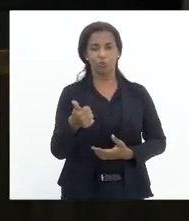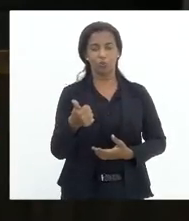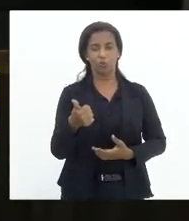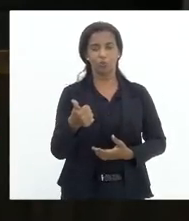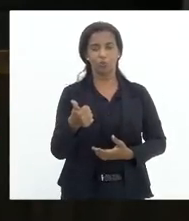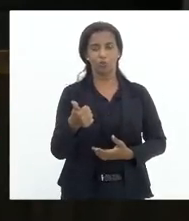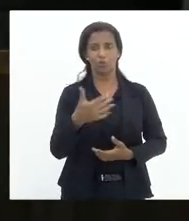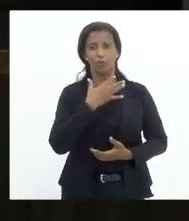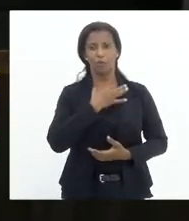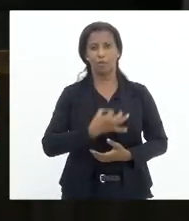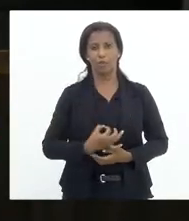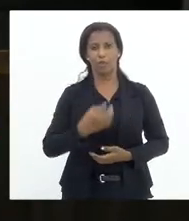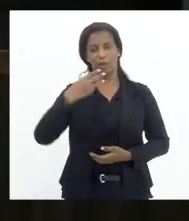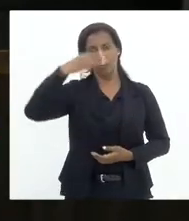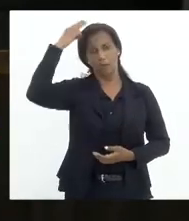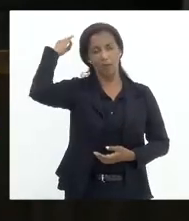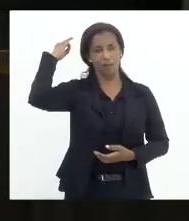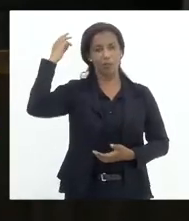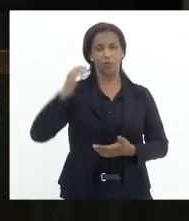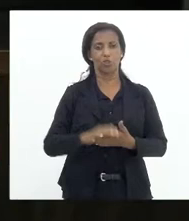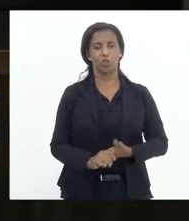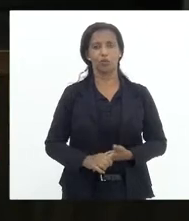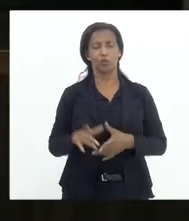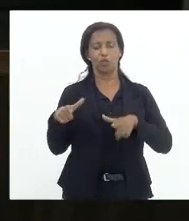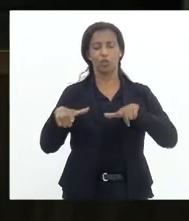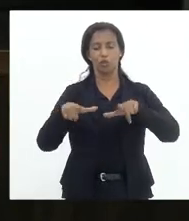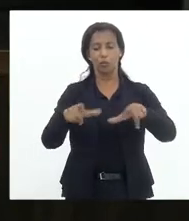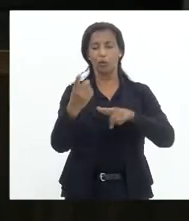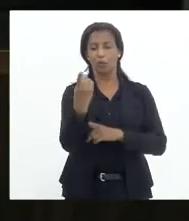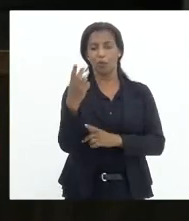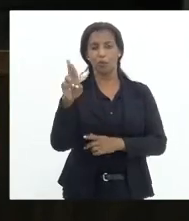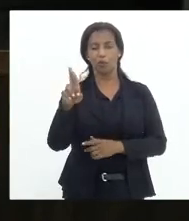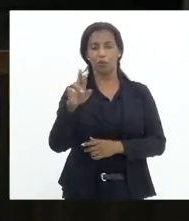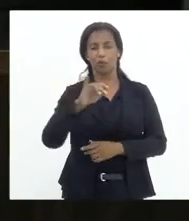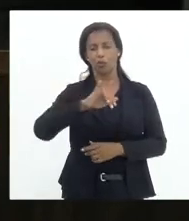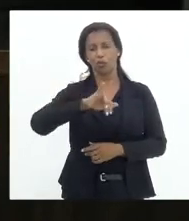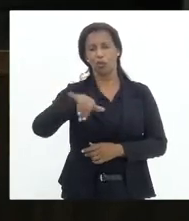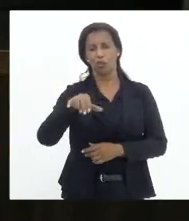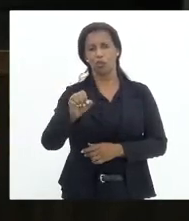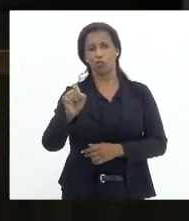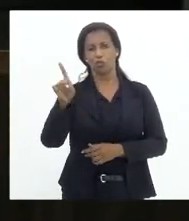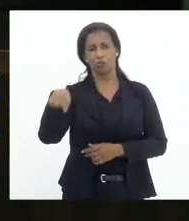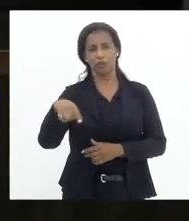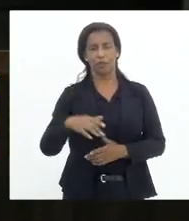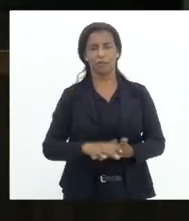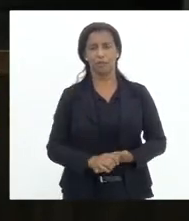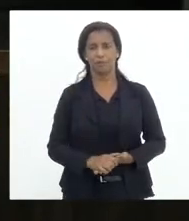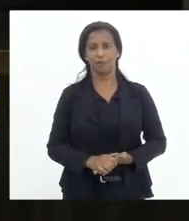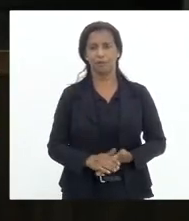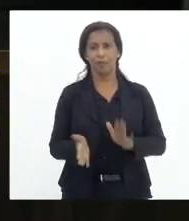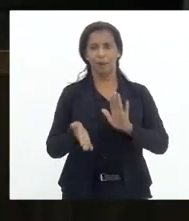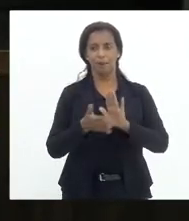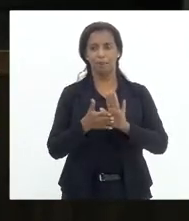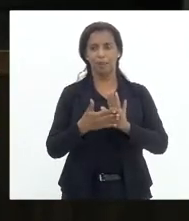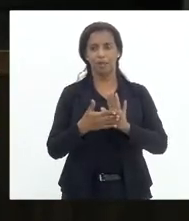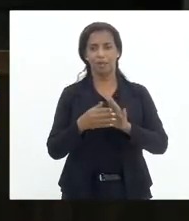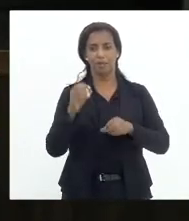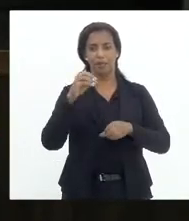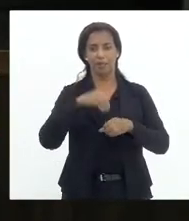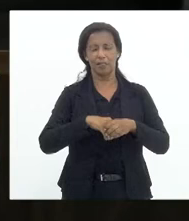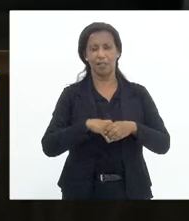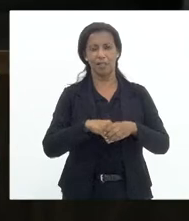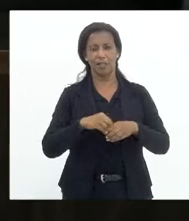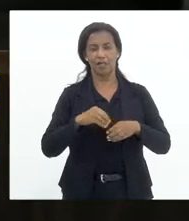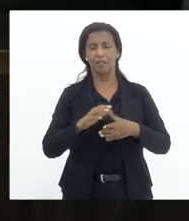concede medalha Tiradentes e respectivo diploma ao doutor José Alfredo Soares savedra parte da comissão de normas internas